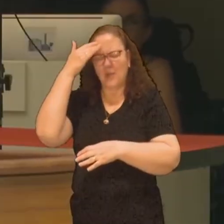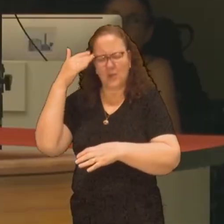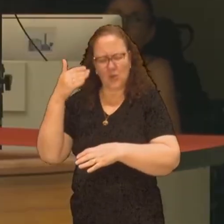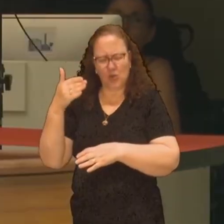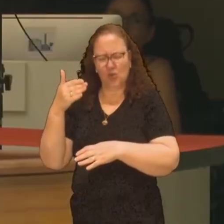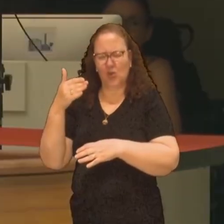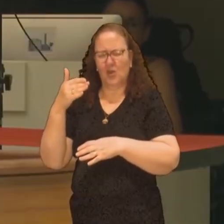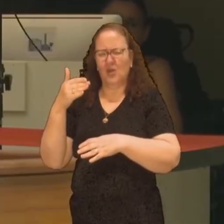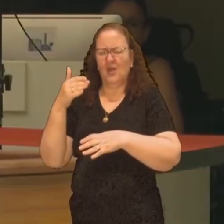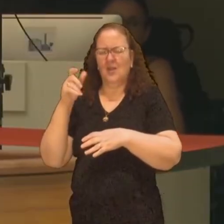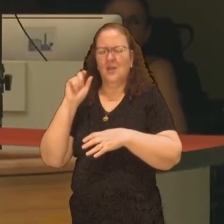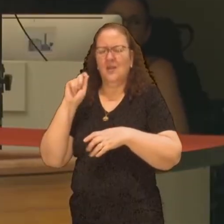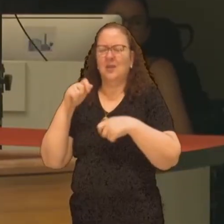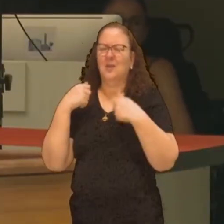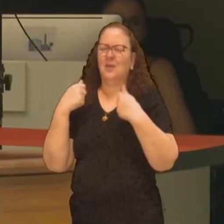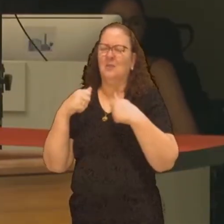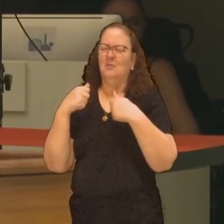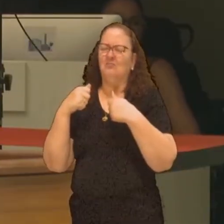gostaria?